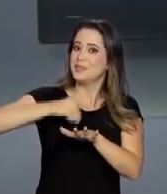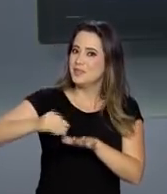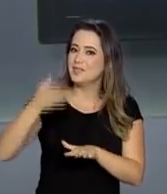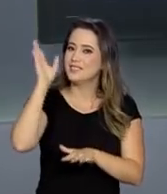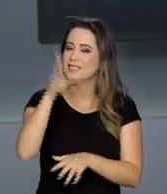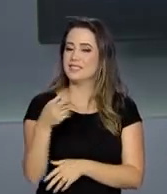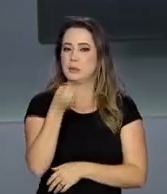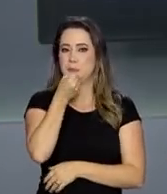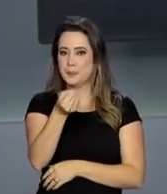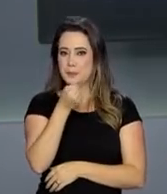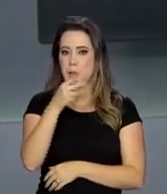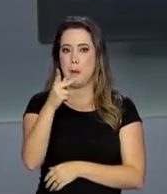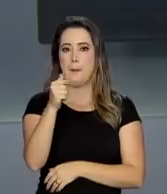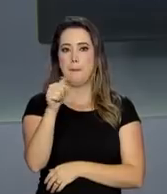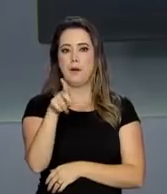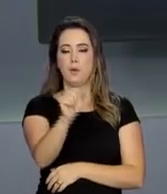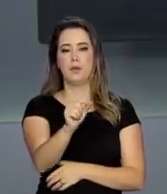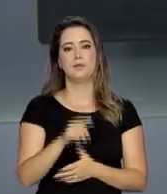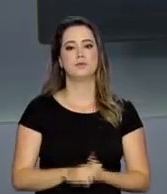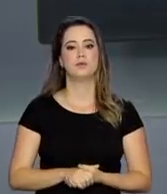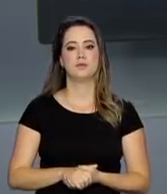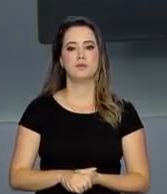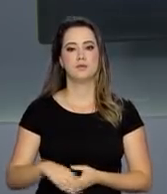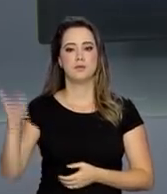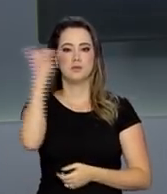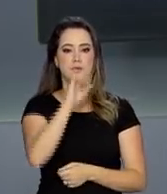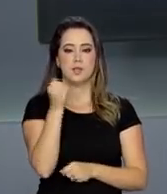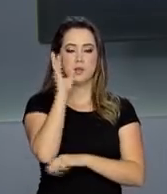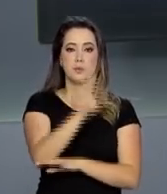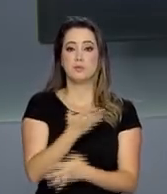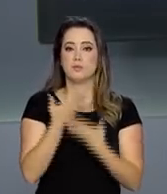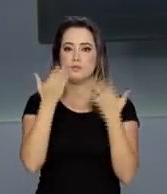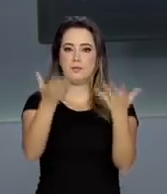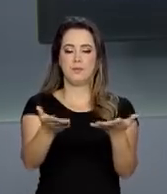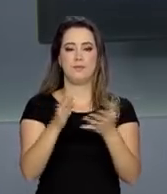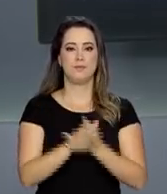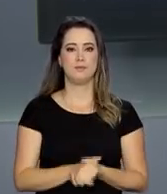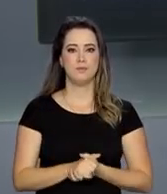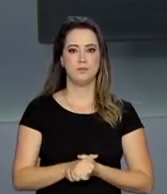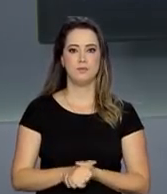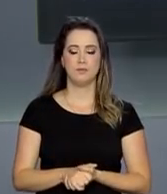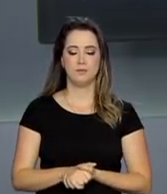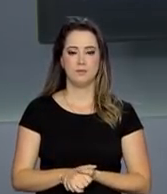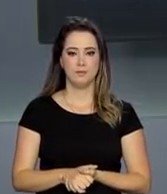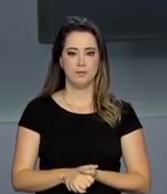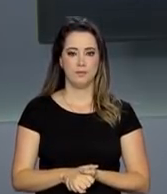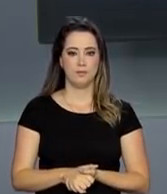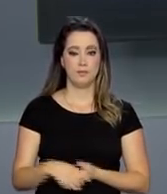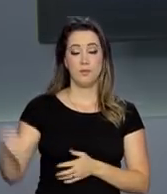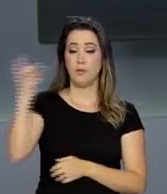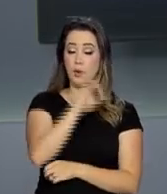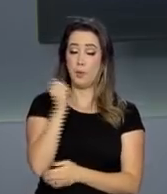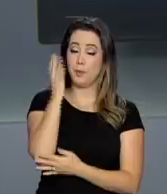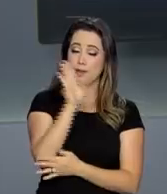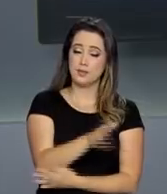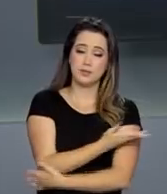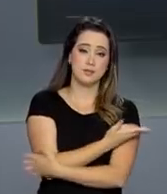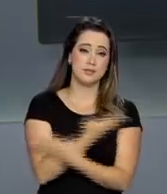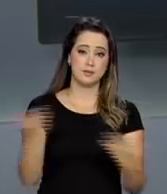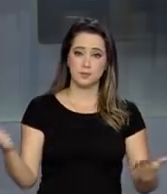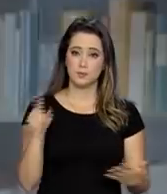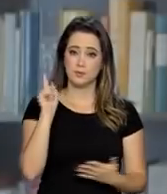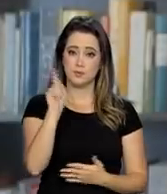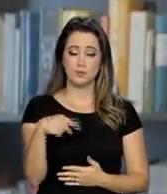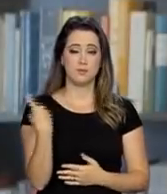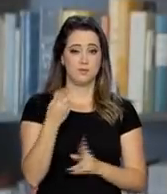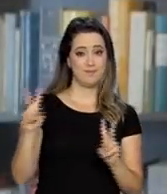é a nossa correspondente Paola Deorte. Olá, Paola, boa tarde para você. Boa tarde para você, Thaísa. Boa tarde a